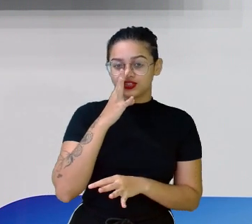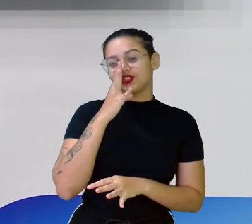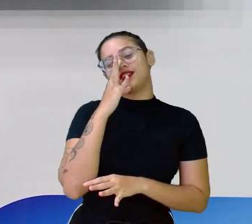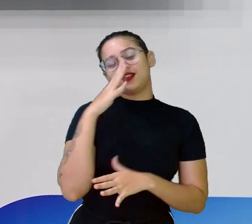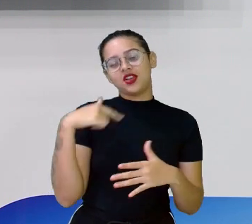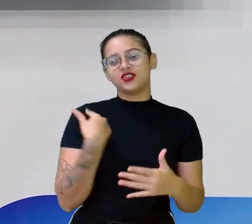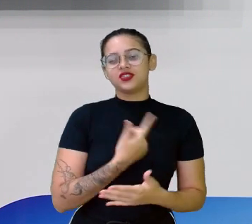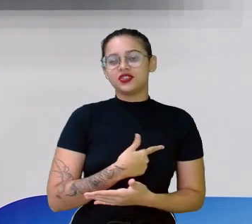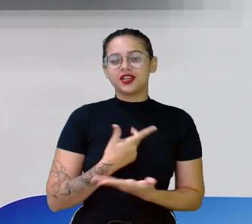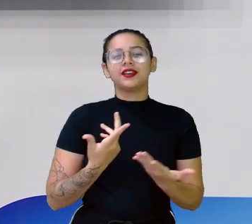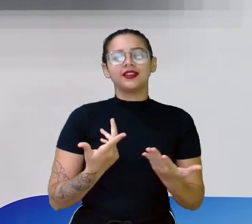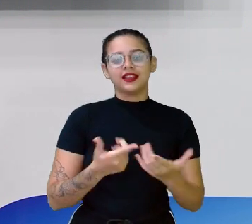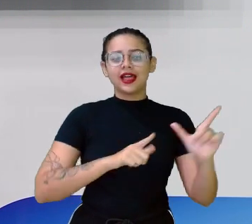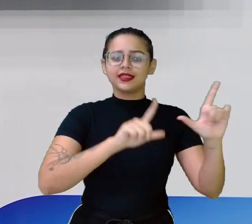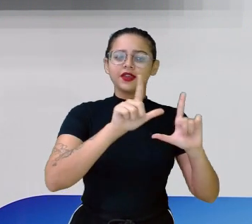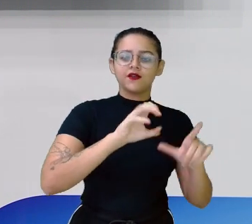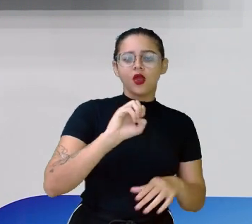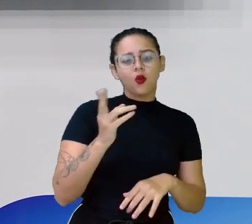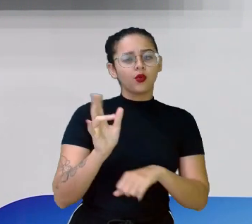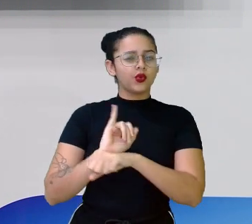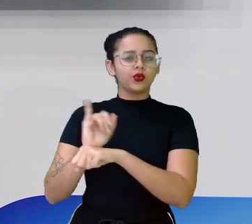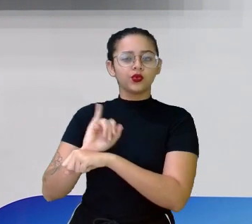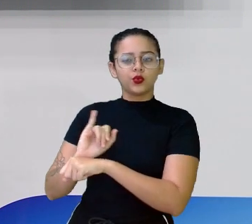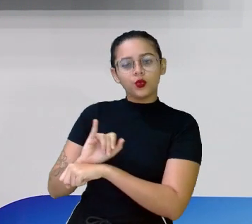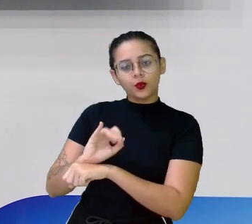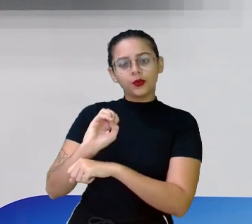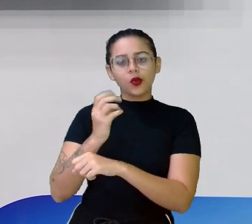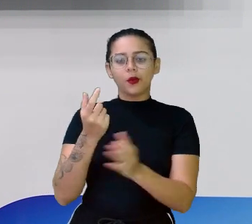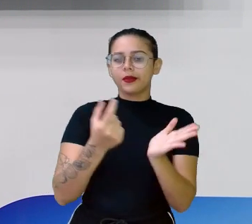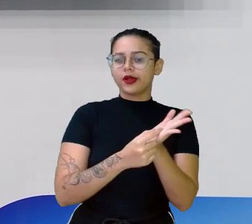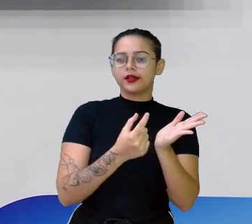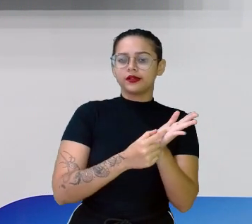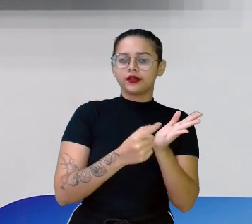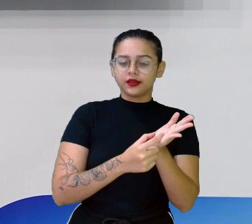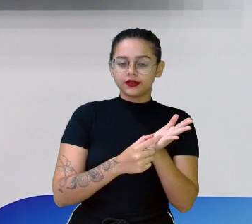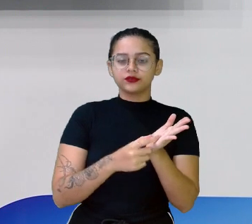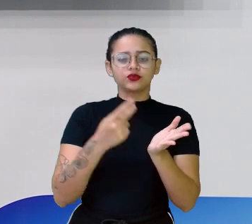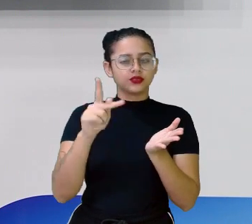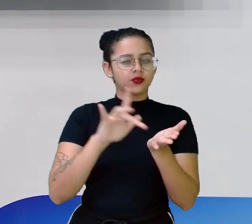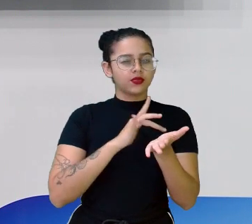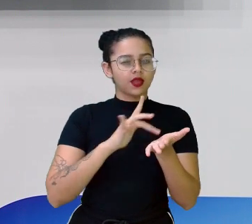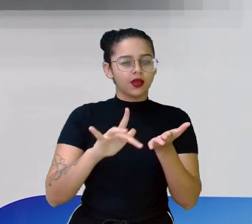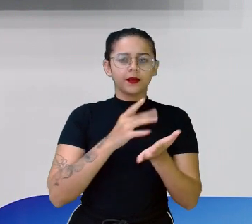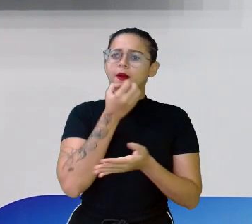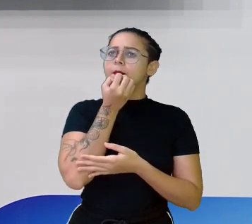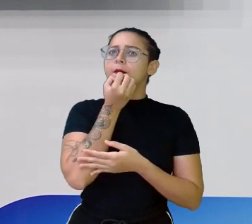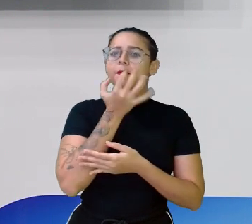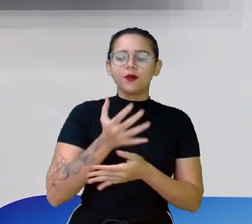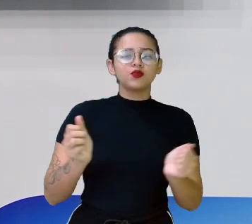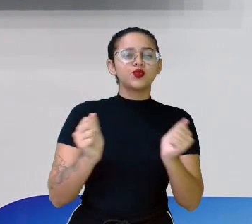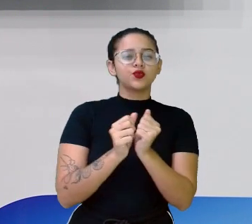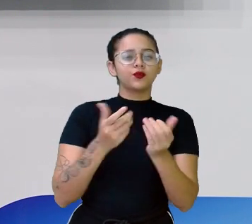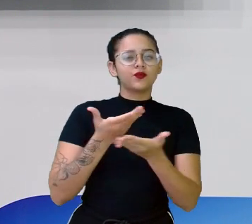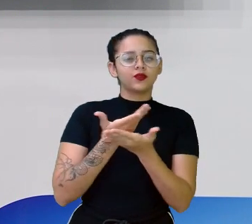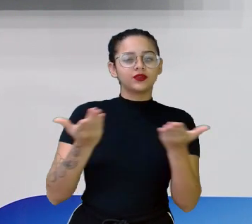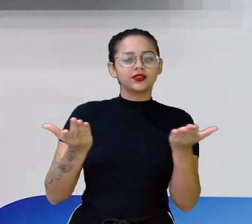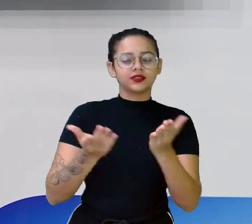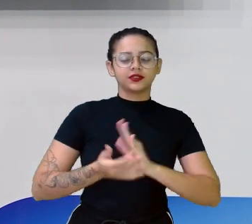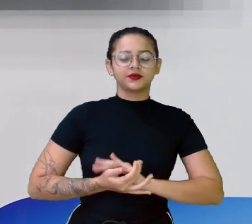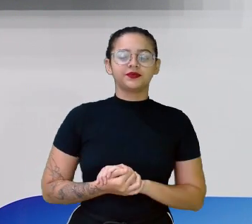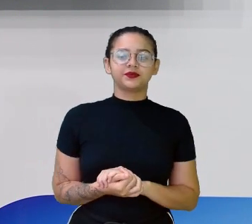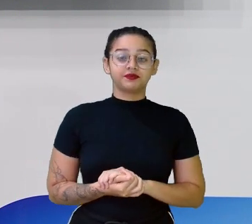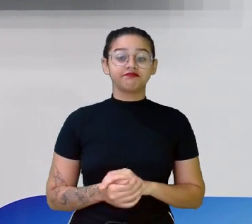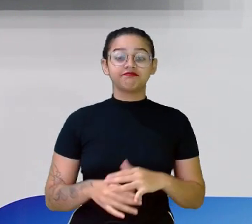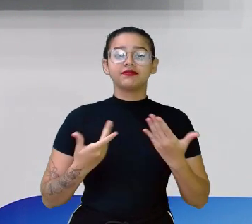nos assistindo, seja pela TV, pelo YouTube, pelo aplicativo aí no seu tablet. Bom demais ter vocês. E para eu saber que você